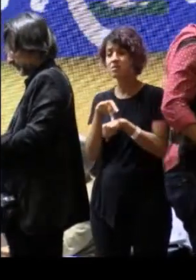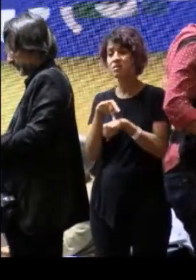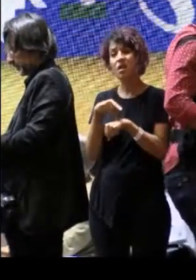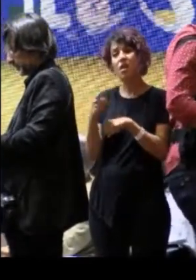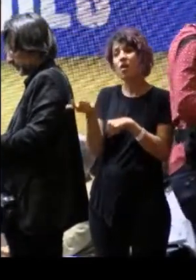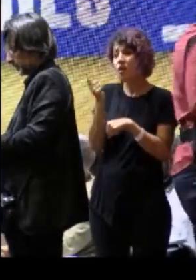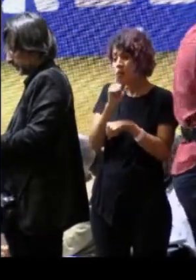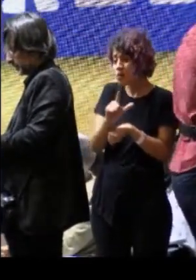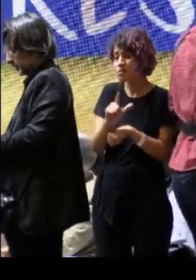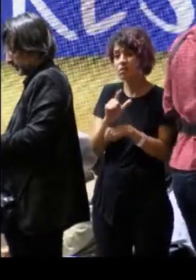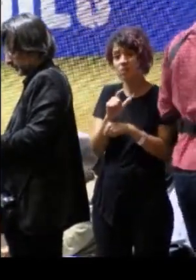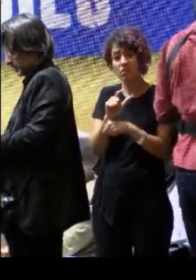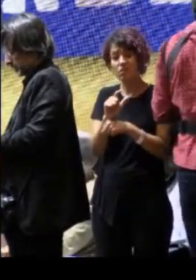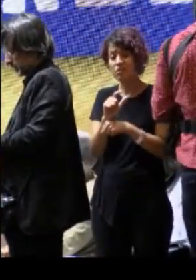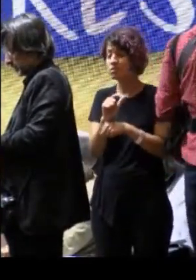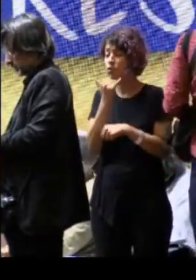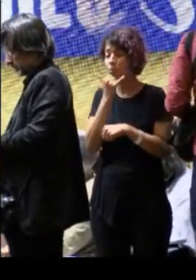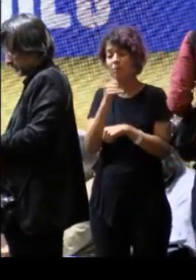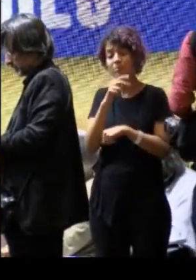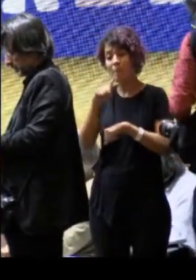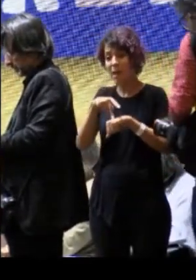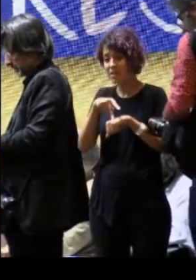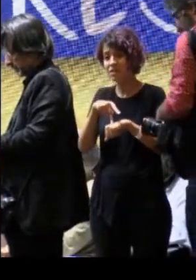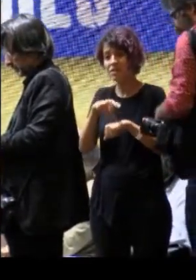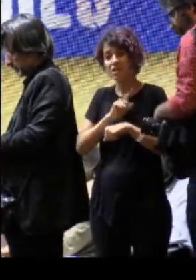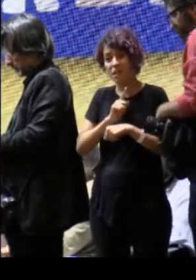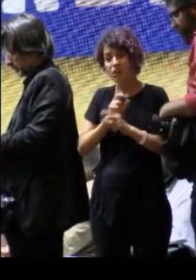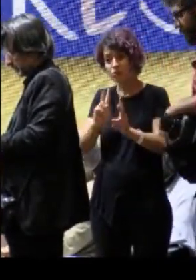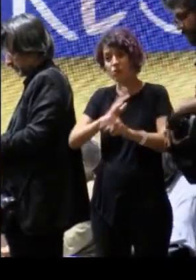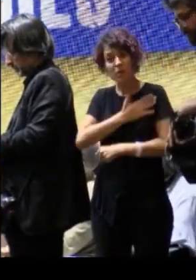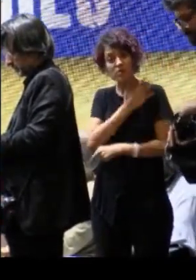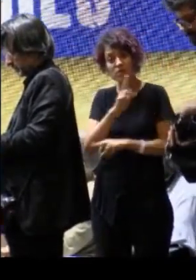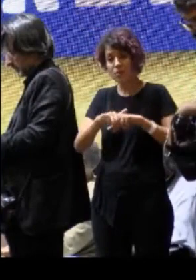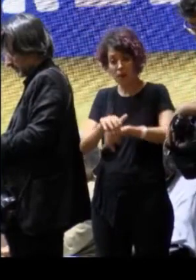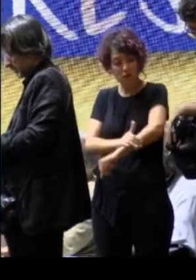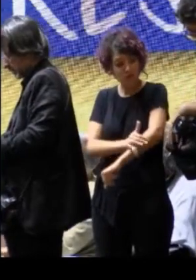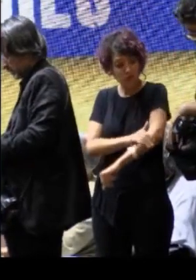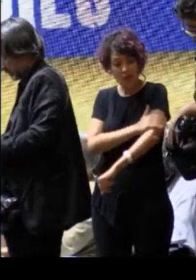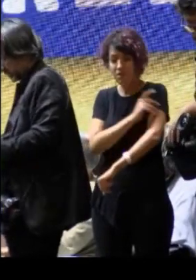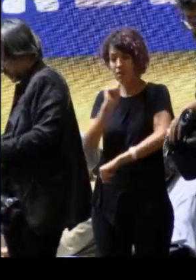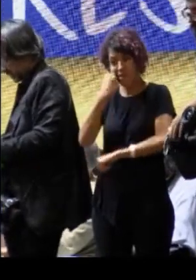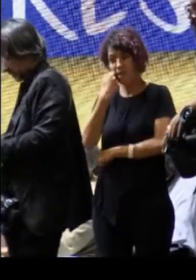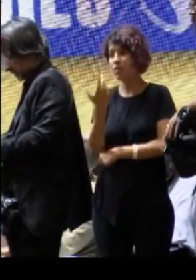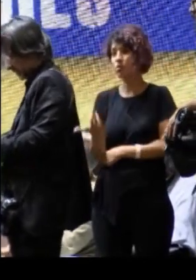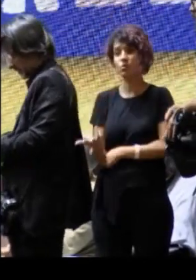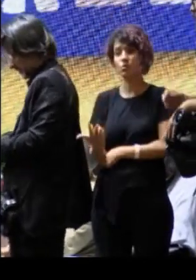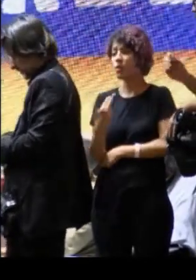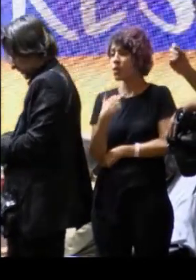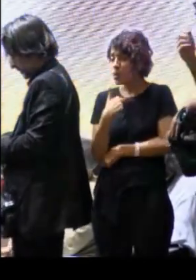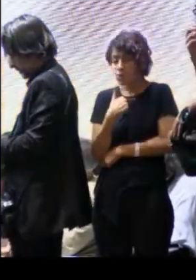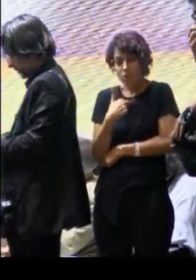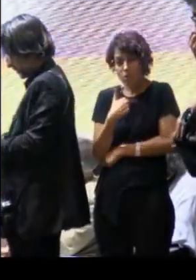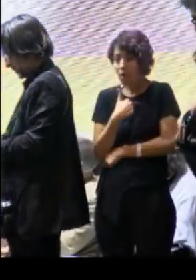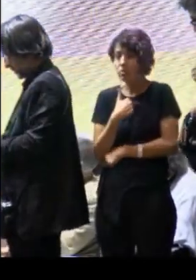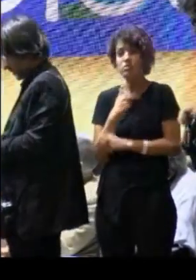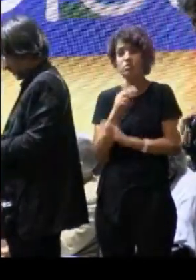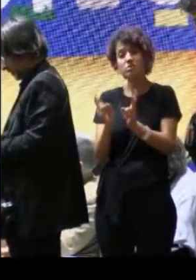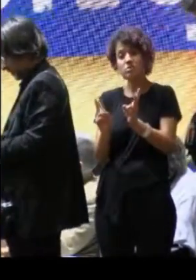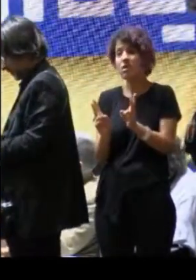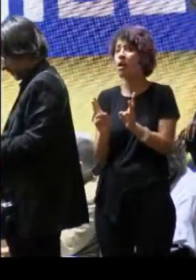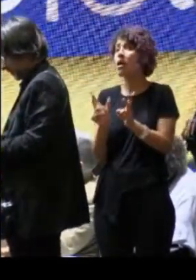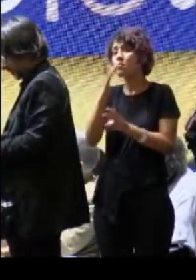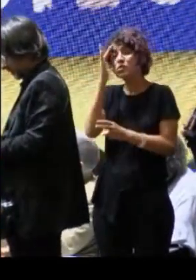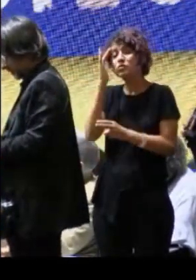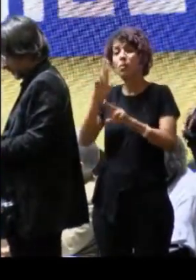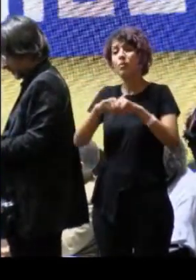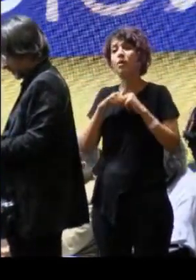ainda consiga perseguir as pessoas por causa da cor. Nós não podemos permitir que esse país continue perseguindo as pessoas por causa das